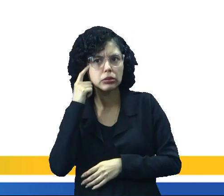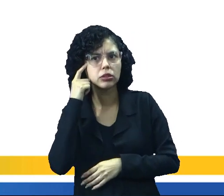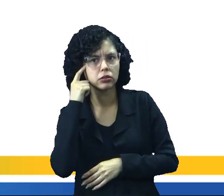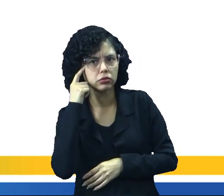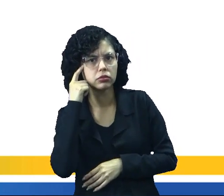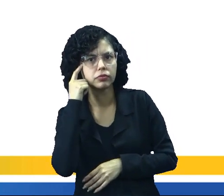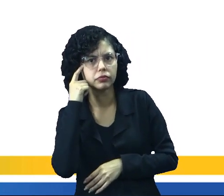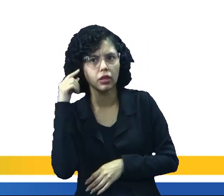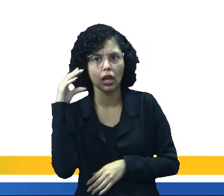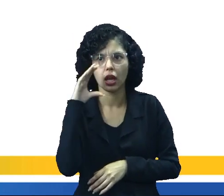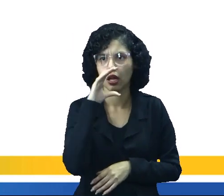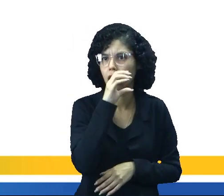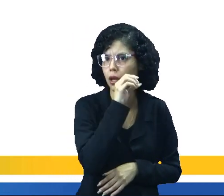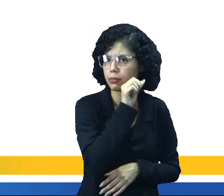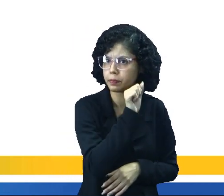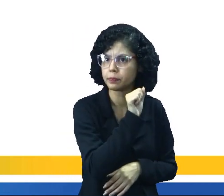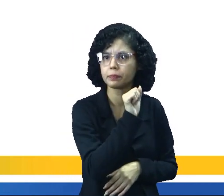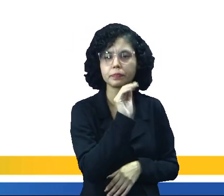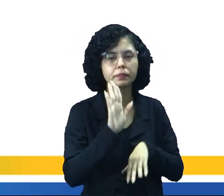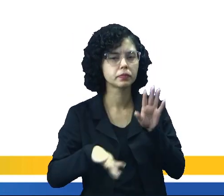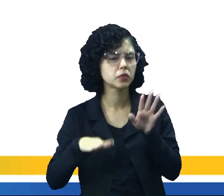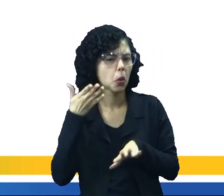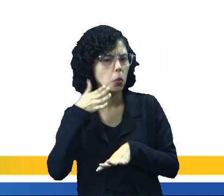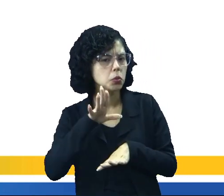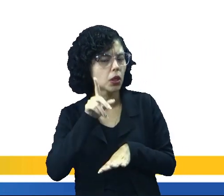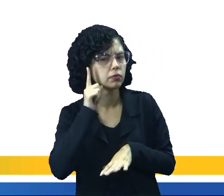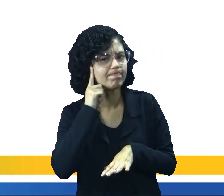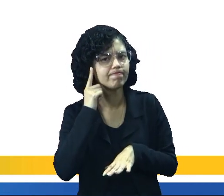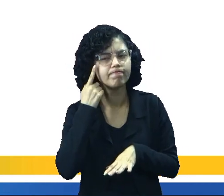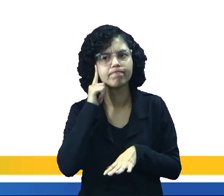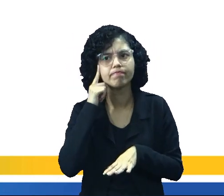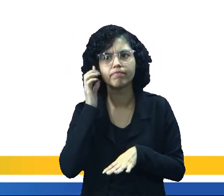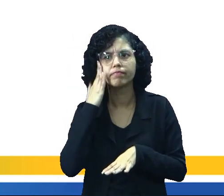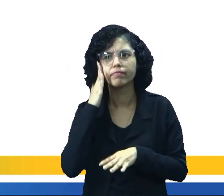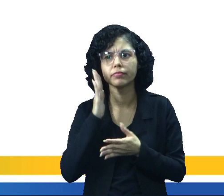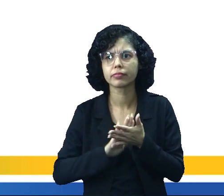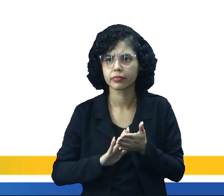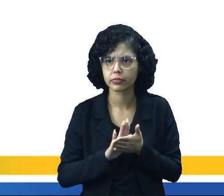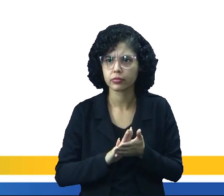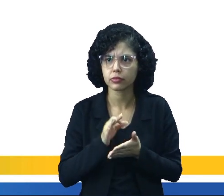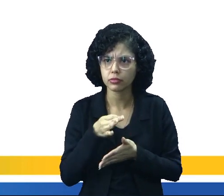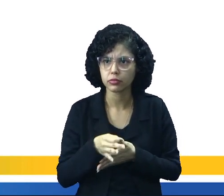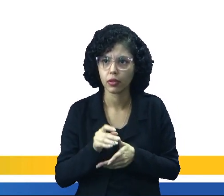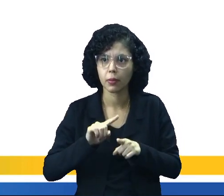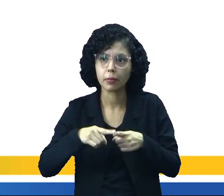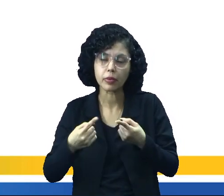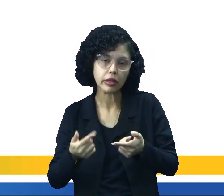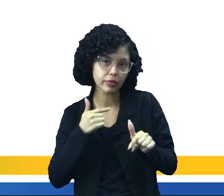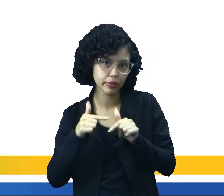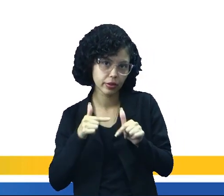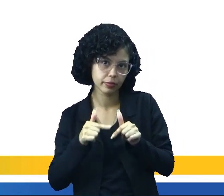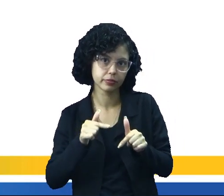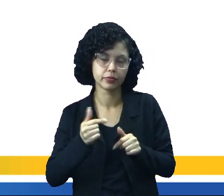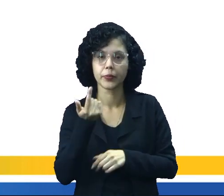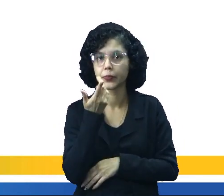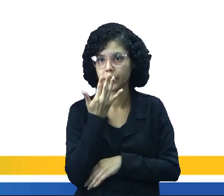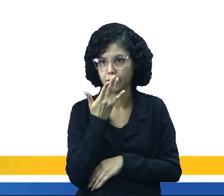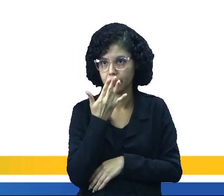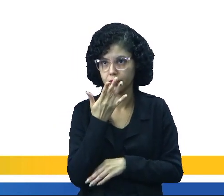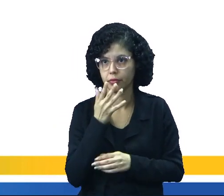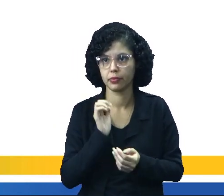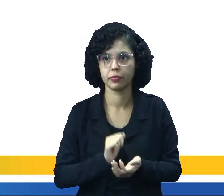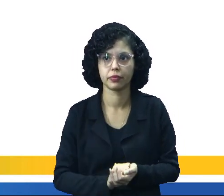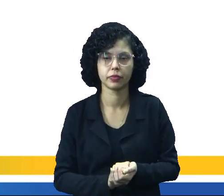certa forma rápido e a gente não consegue entender direito. Mas o trabalho das cores, né, é